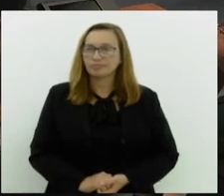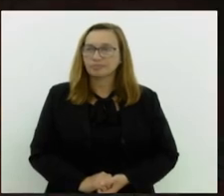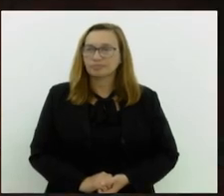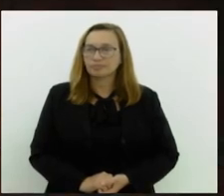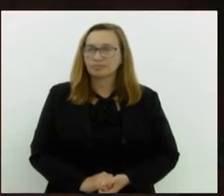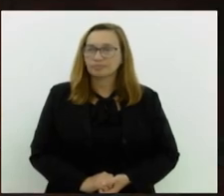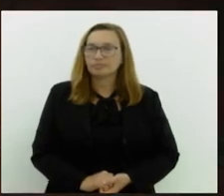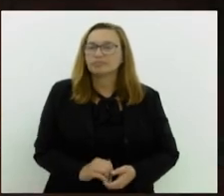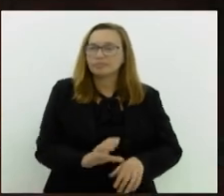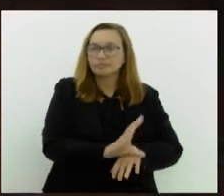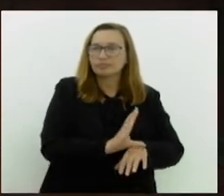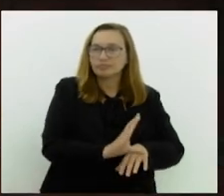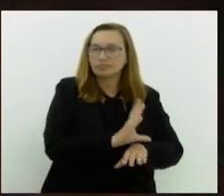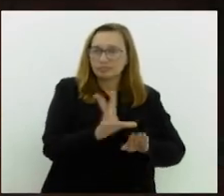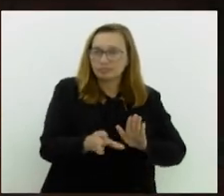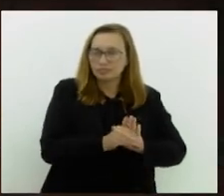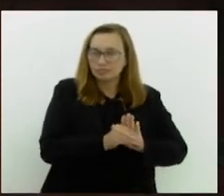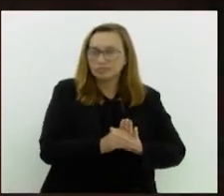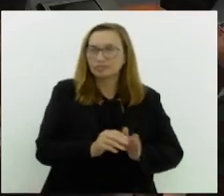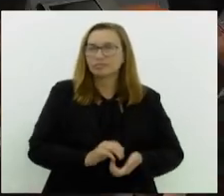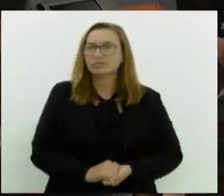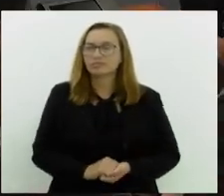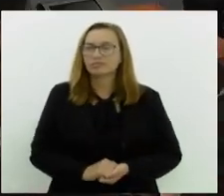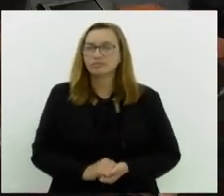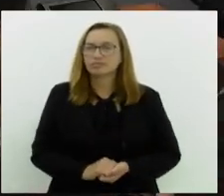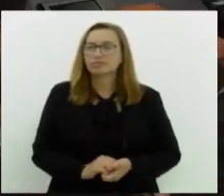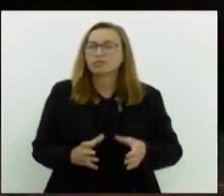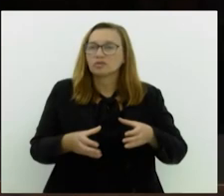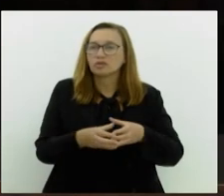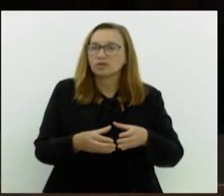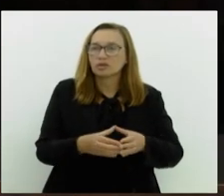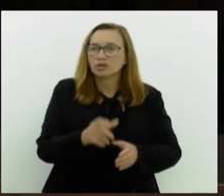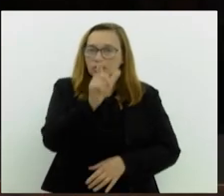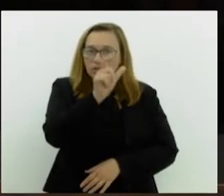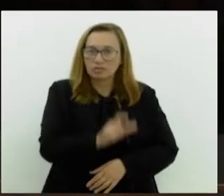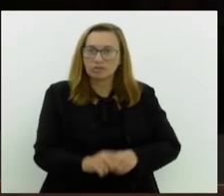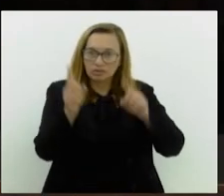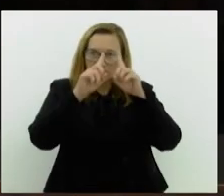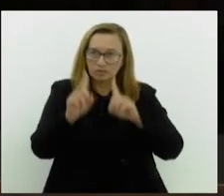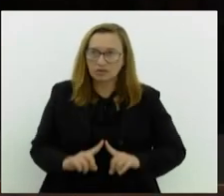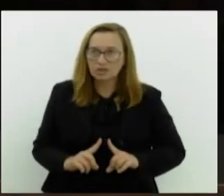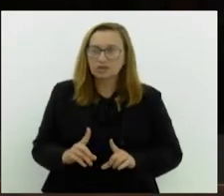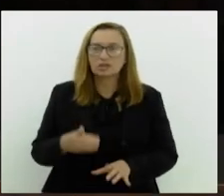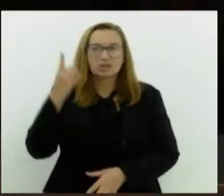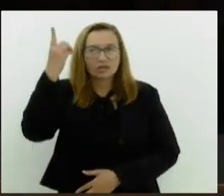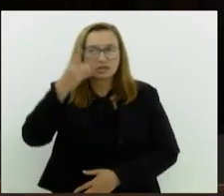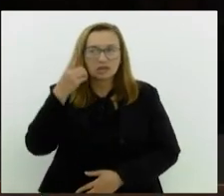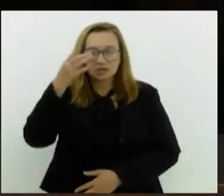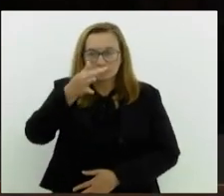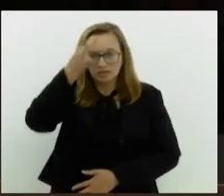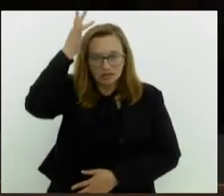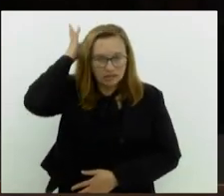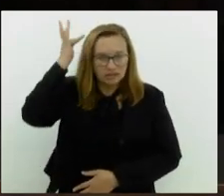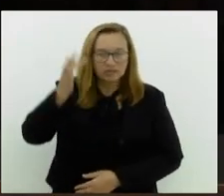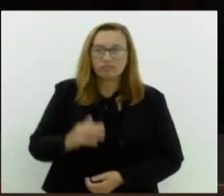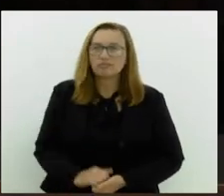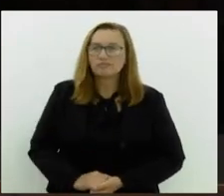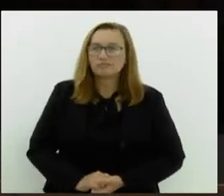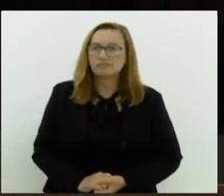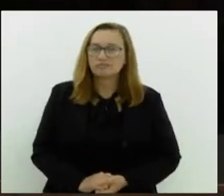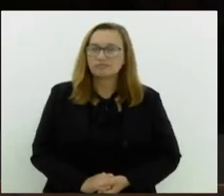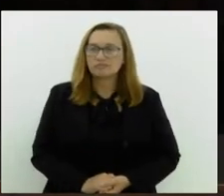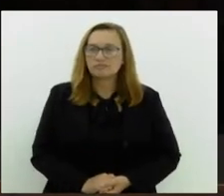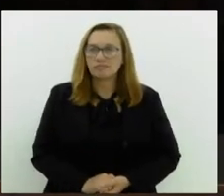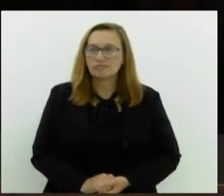Pela constitucionalidade com emendas. Pela comissão da pessoa com deficiência, deputado Fred Pacheco.